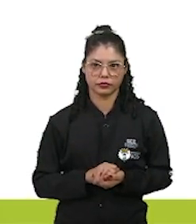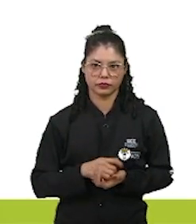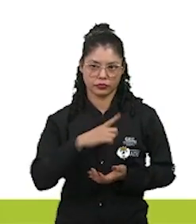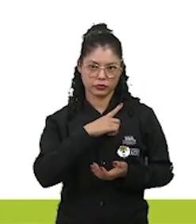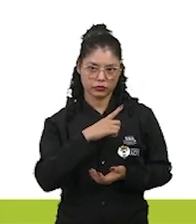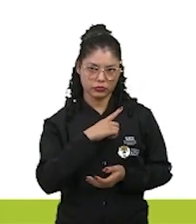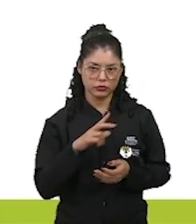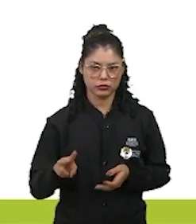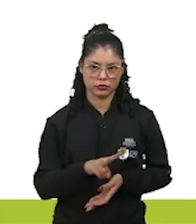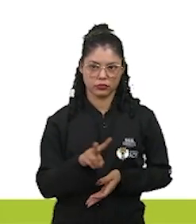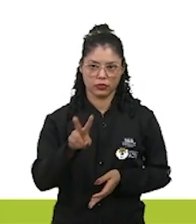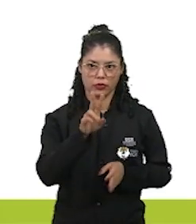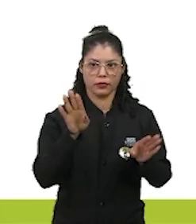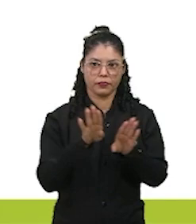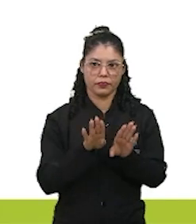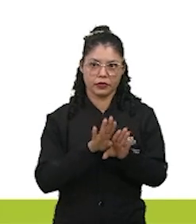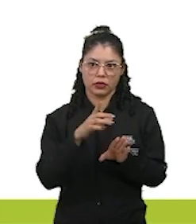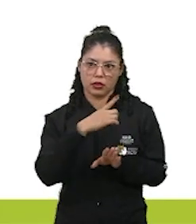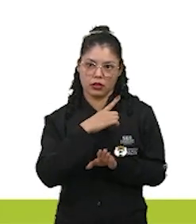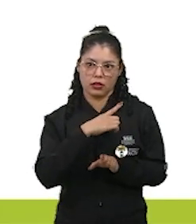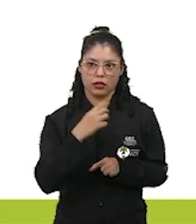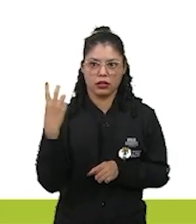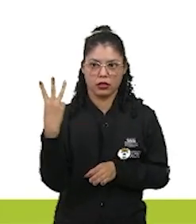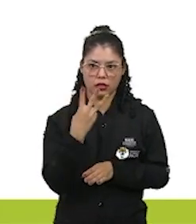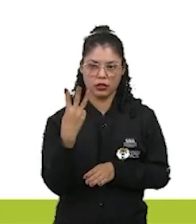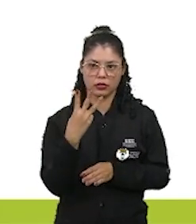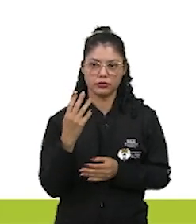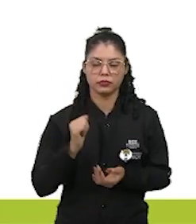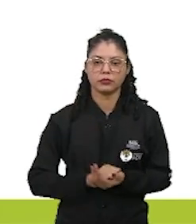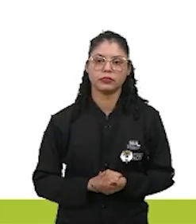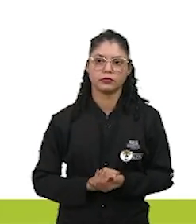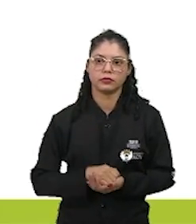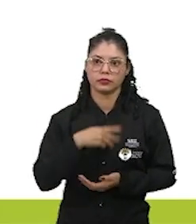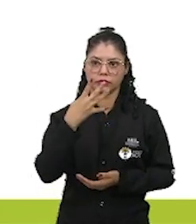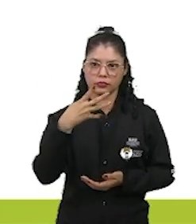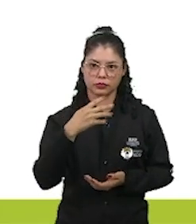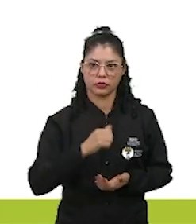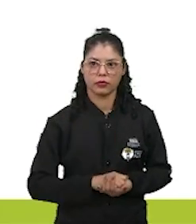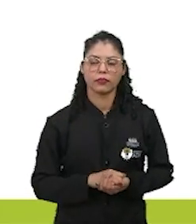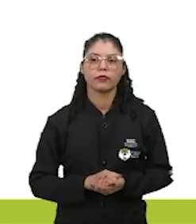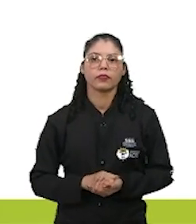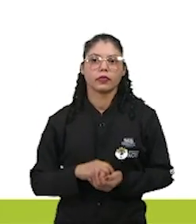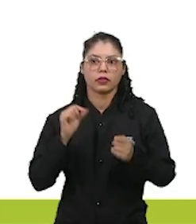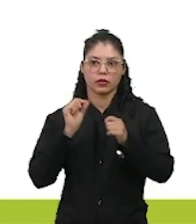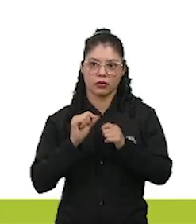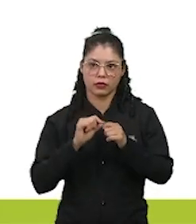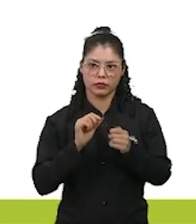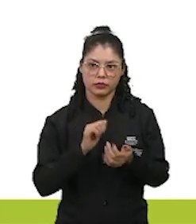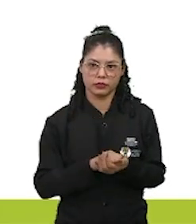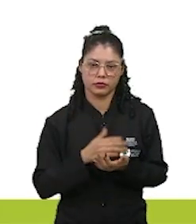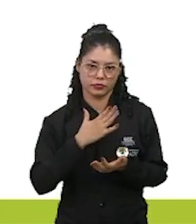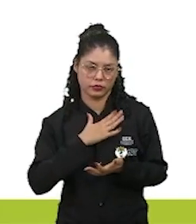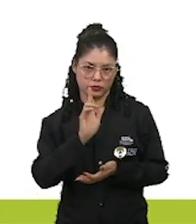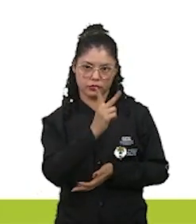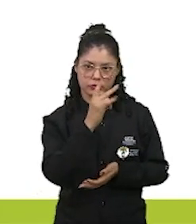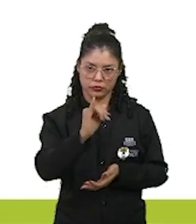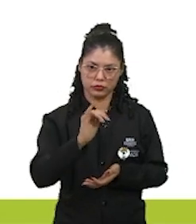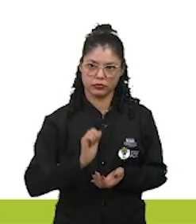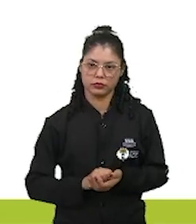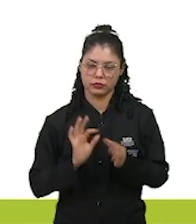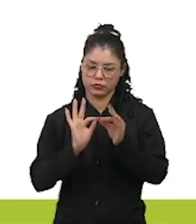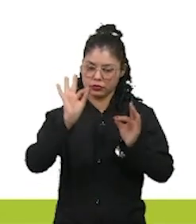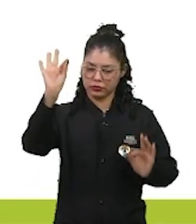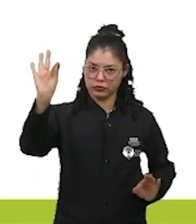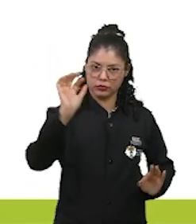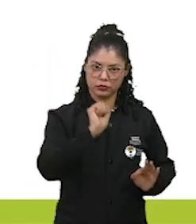onde esses valores aqui admitem 3 e 4. Ou seja, pelo teorema, a minha hipotenusa é a distância de